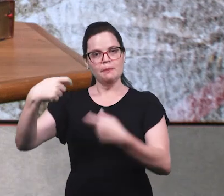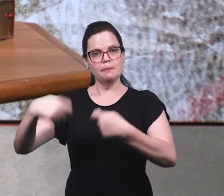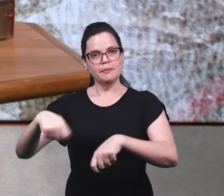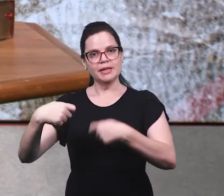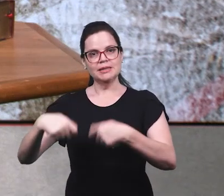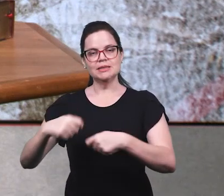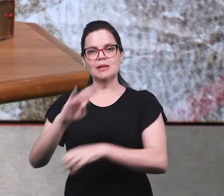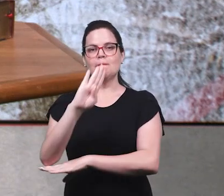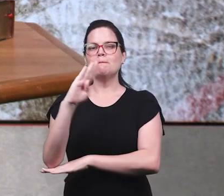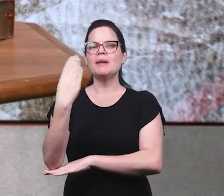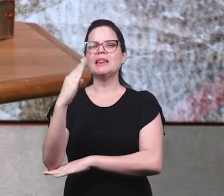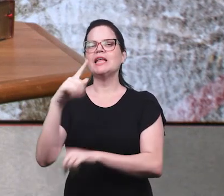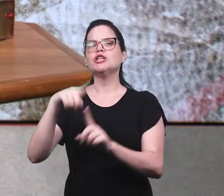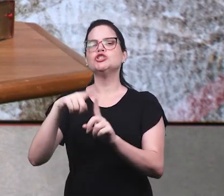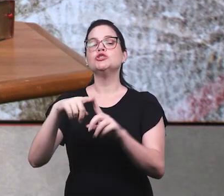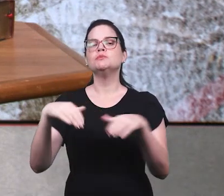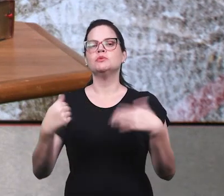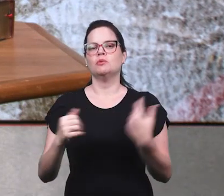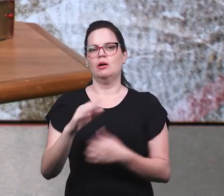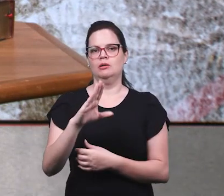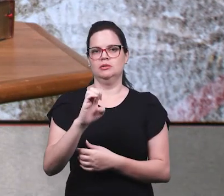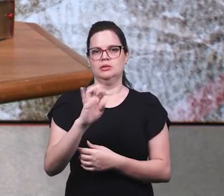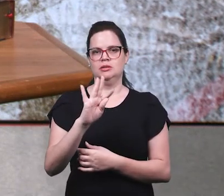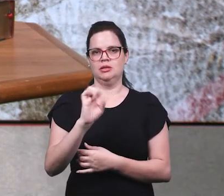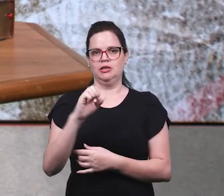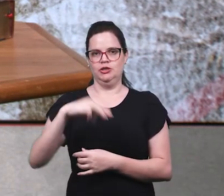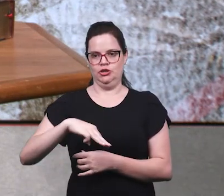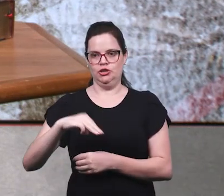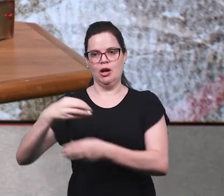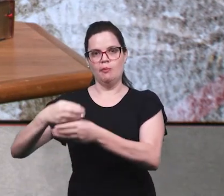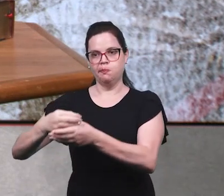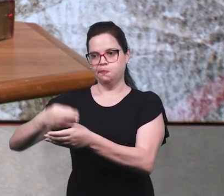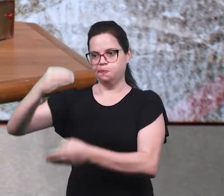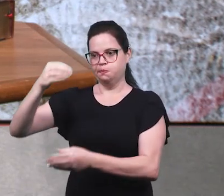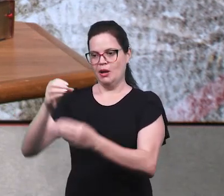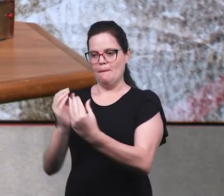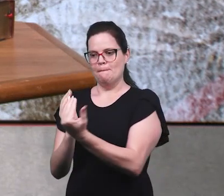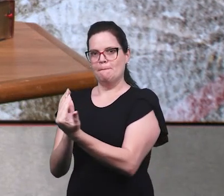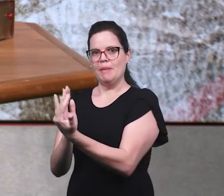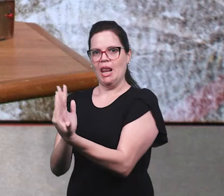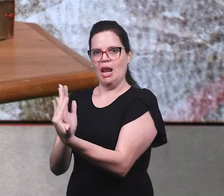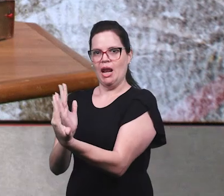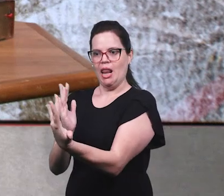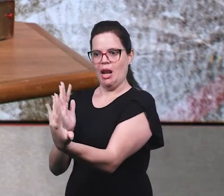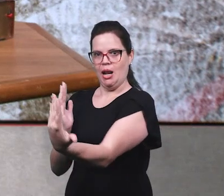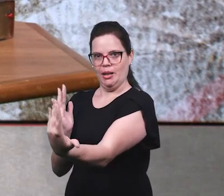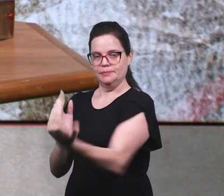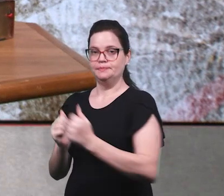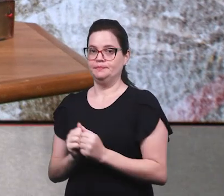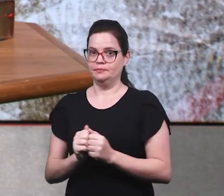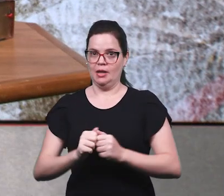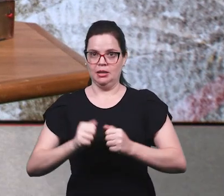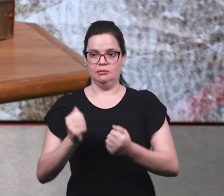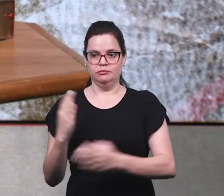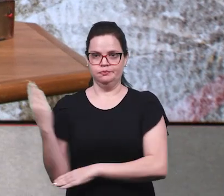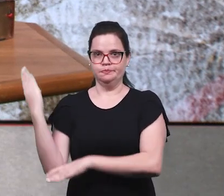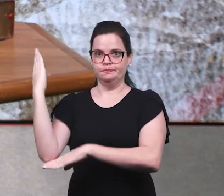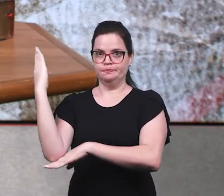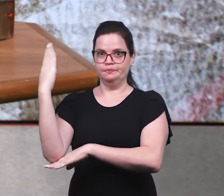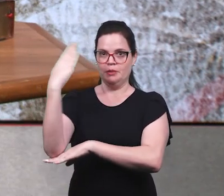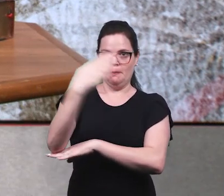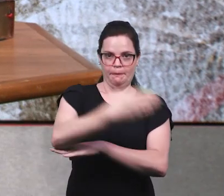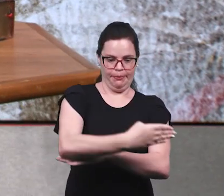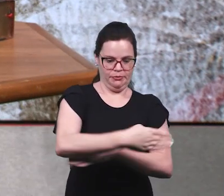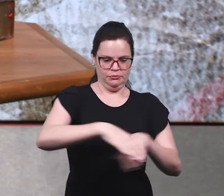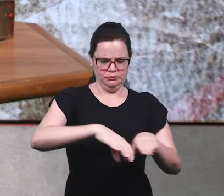de madeira de cetim, que estarão levantadas. O comprimento de uma tábua será de 10